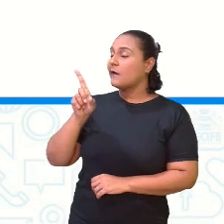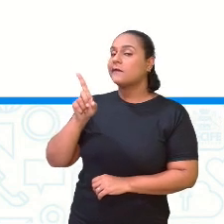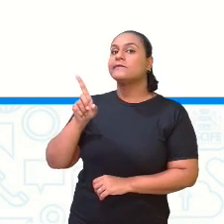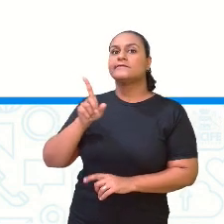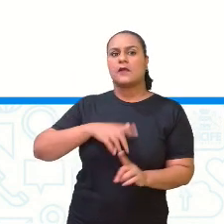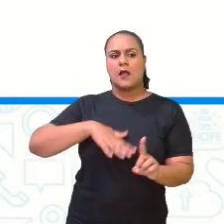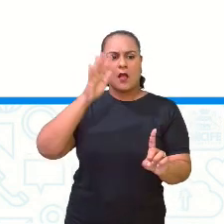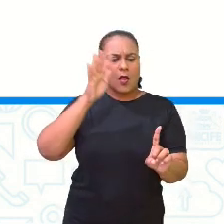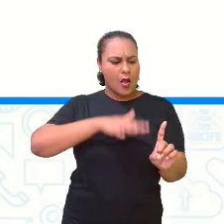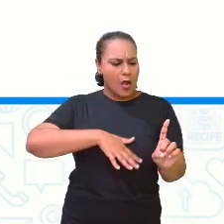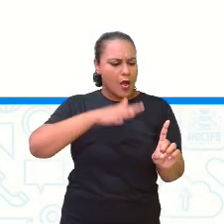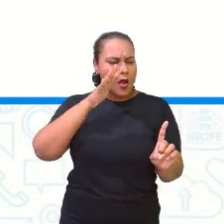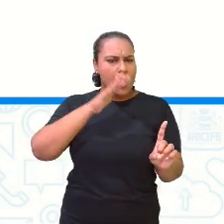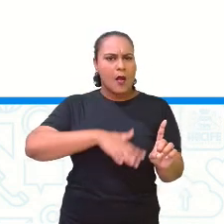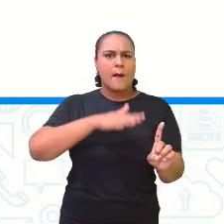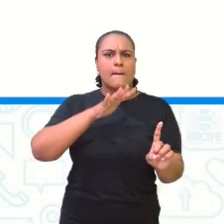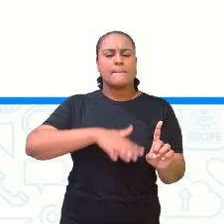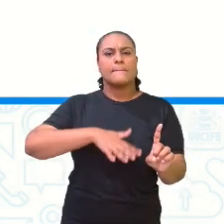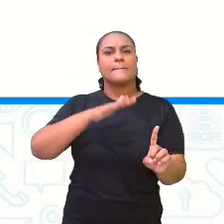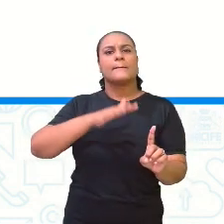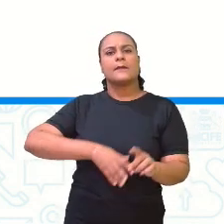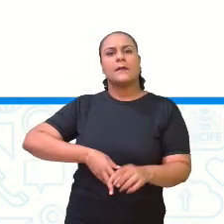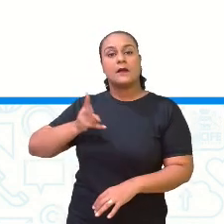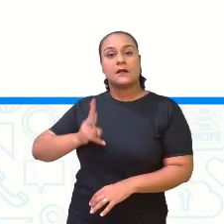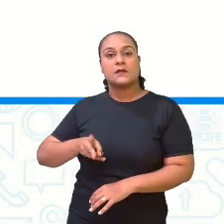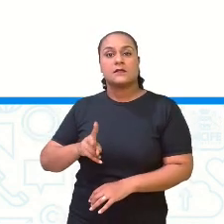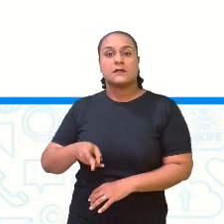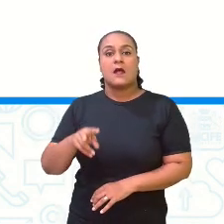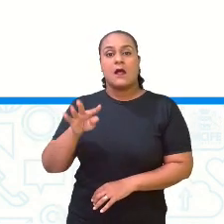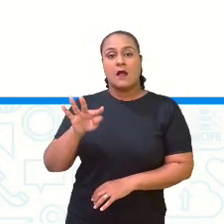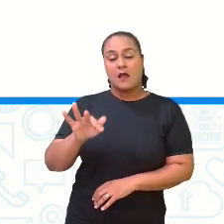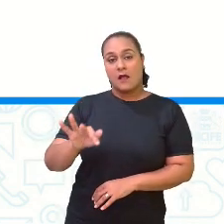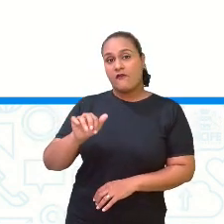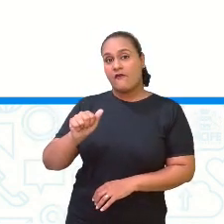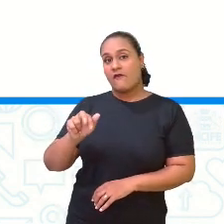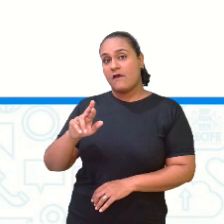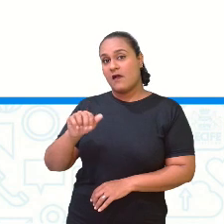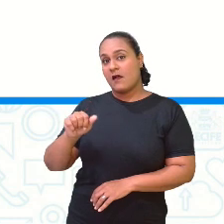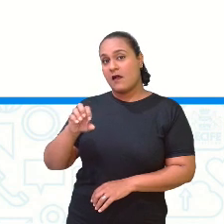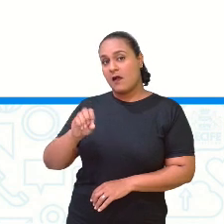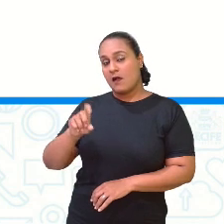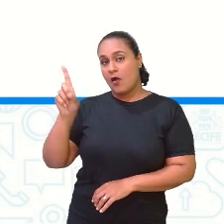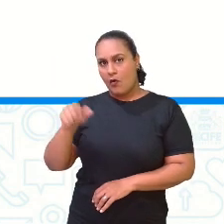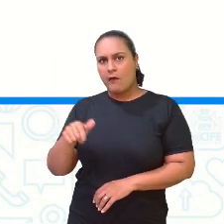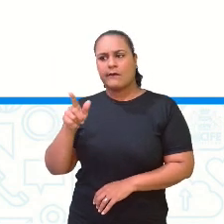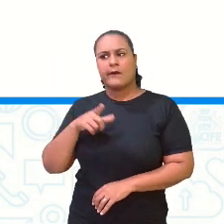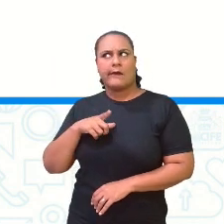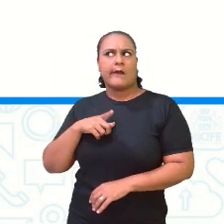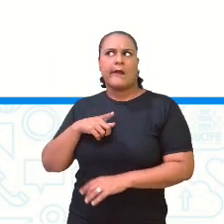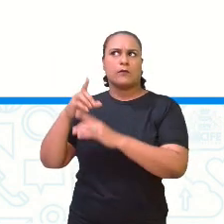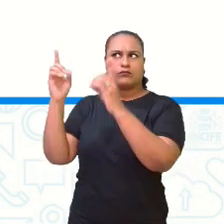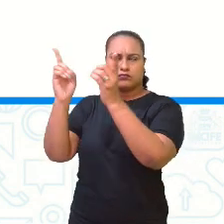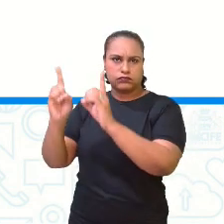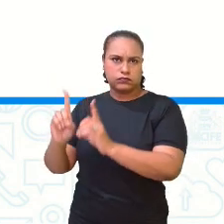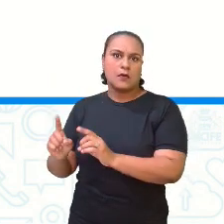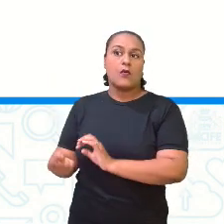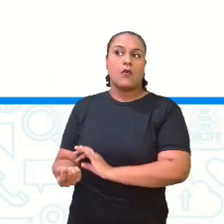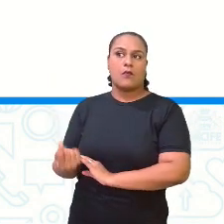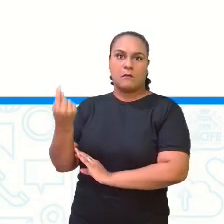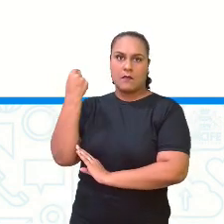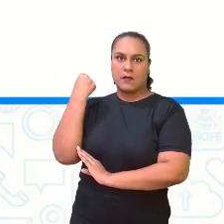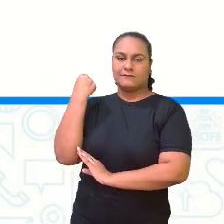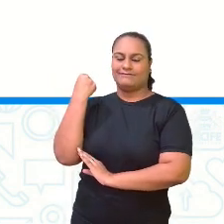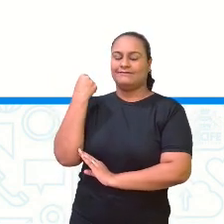e homenageia constantemente o faraó, que era tido como um deus, né, nessa época,